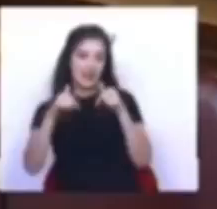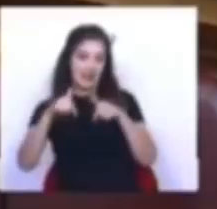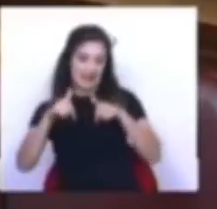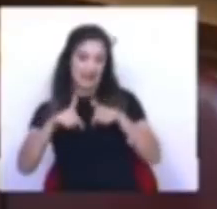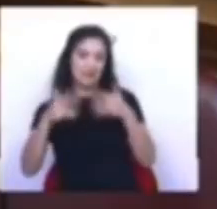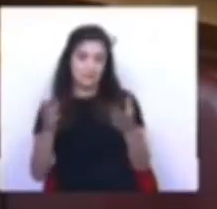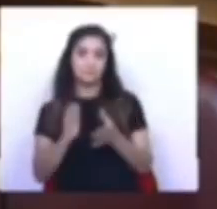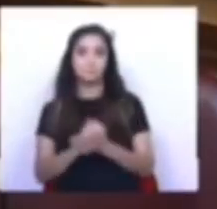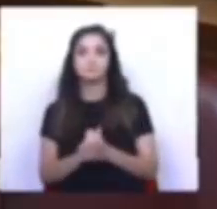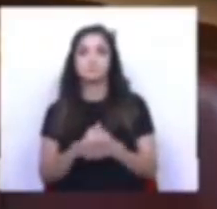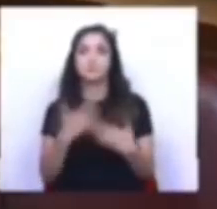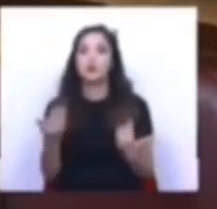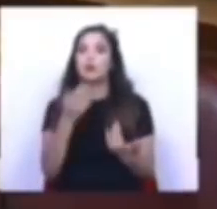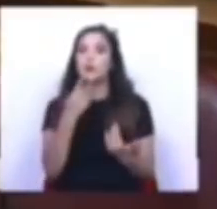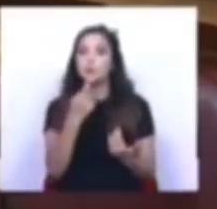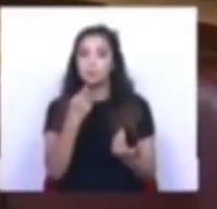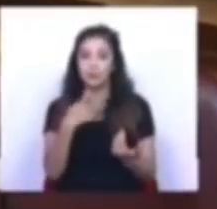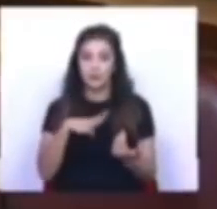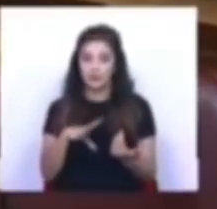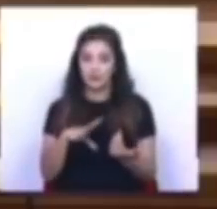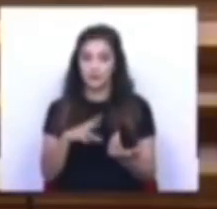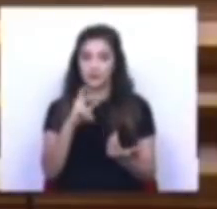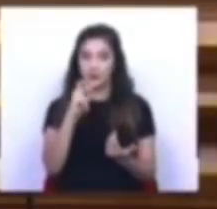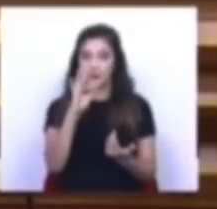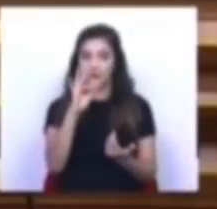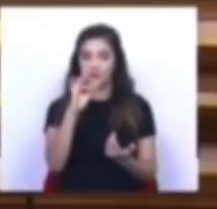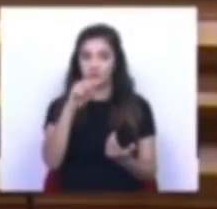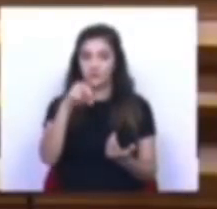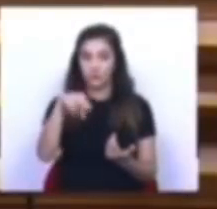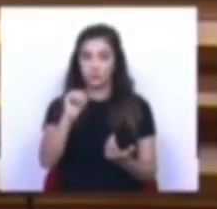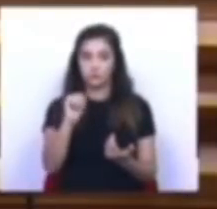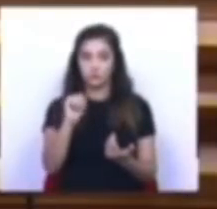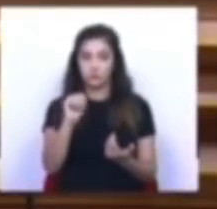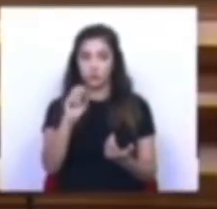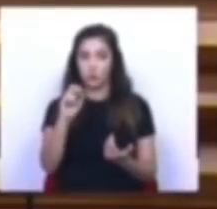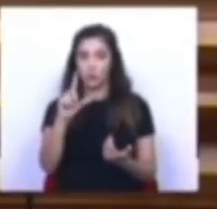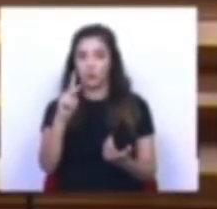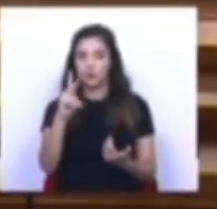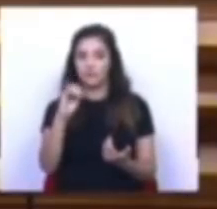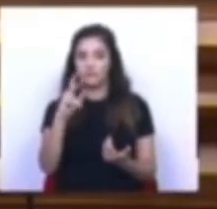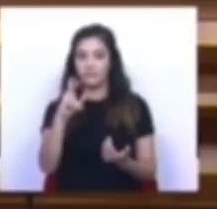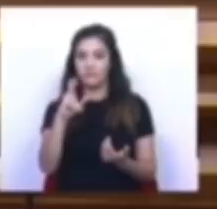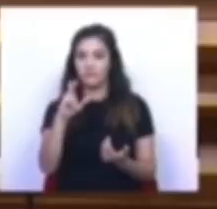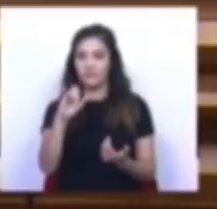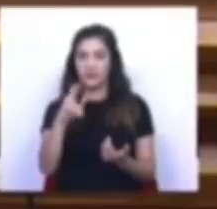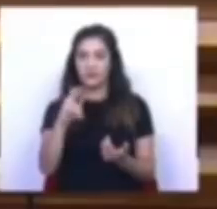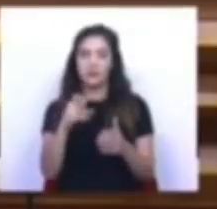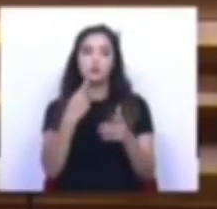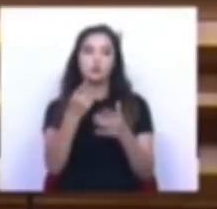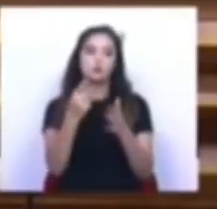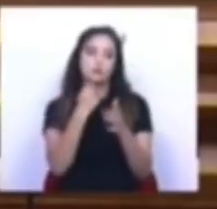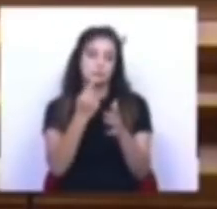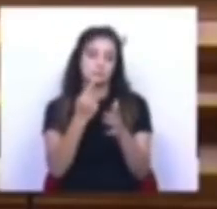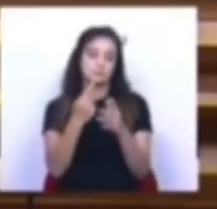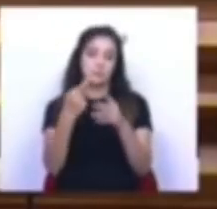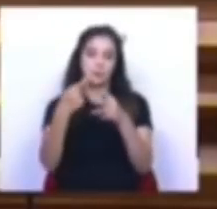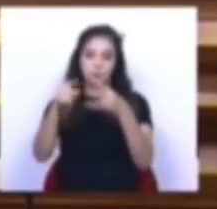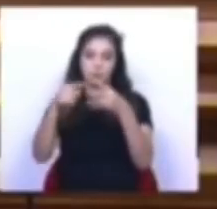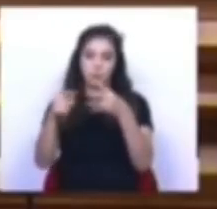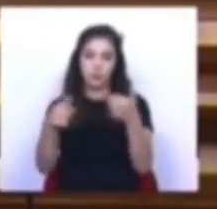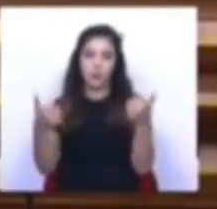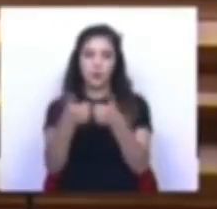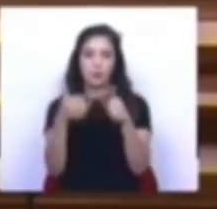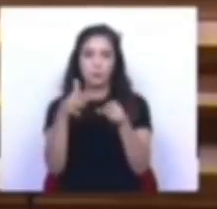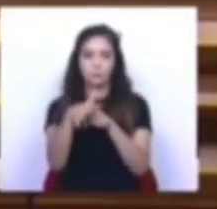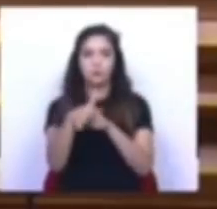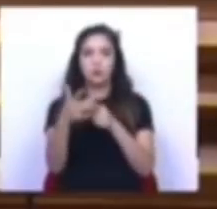Queria perguntar, Sr. Deputado Afonso Oliveira mencionou muitos aspectos que afetam a competitividade. Do nosso ponto de vista, as